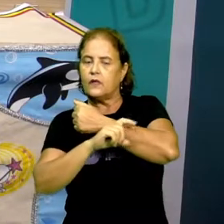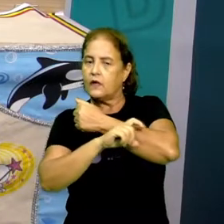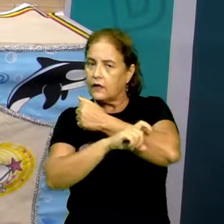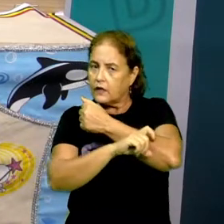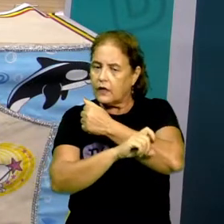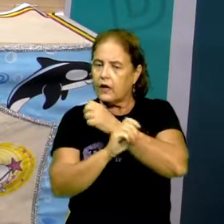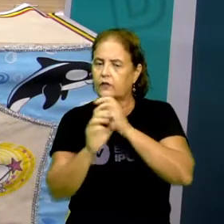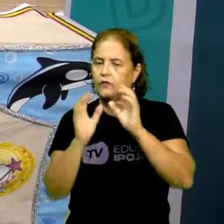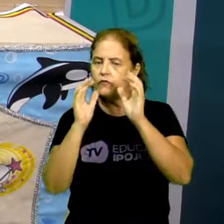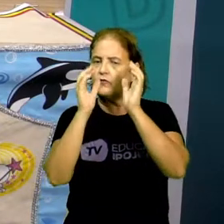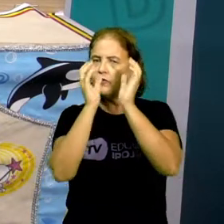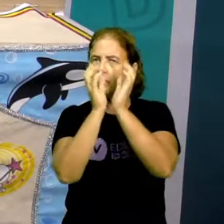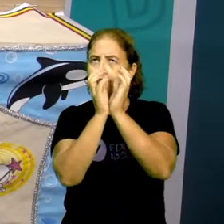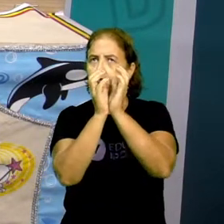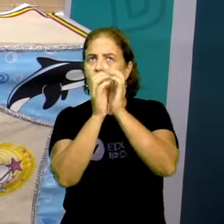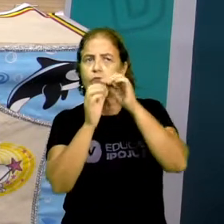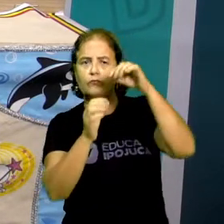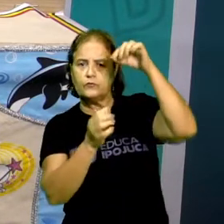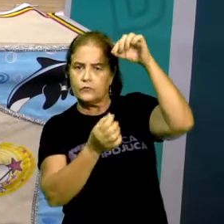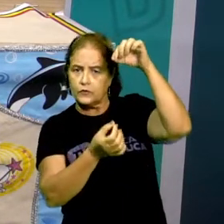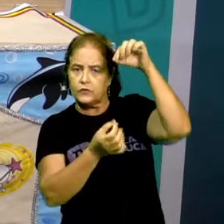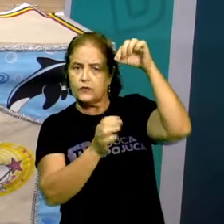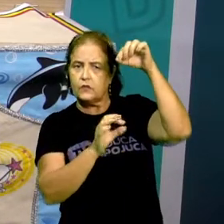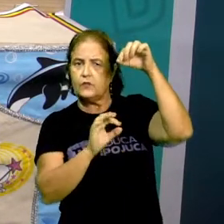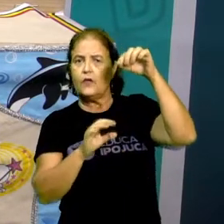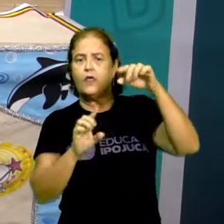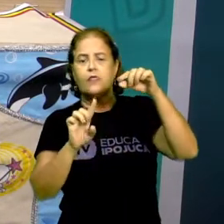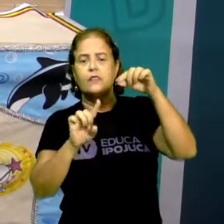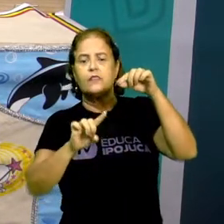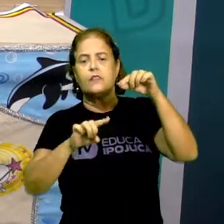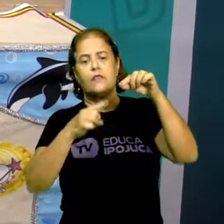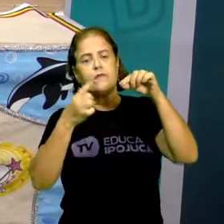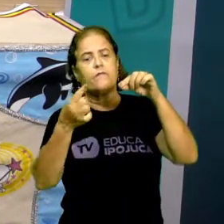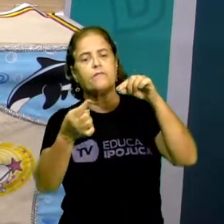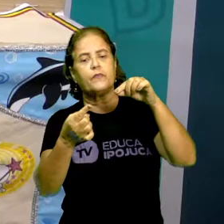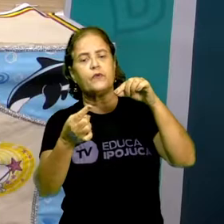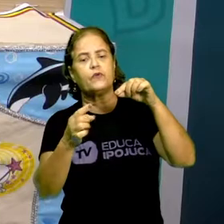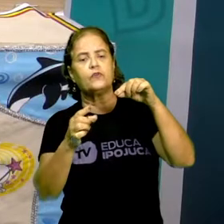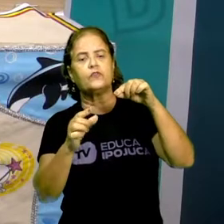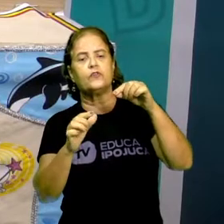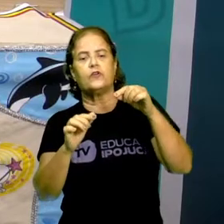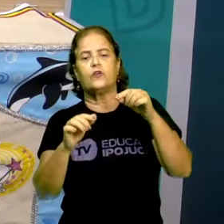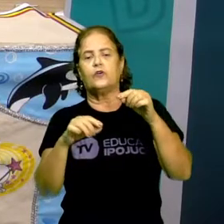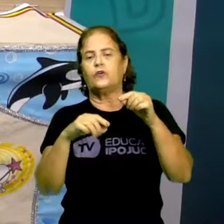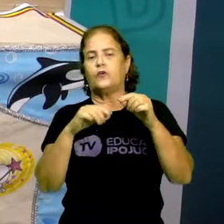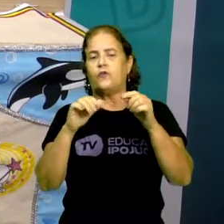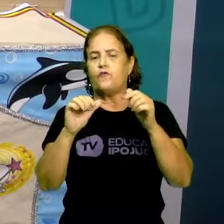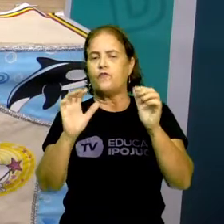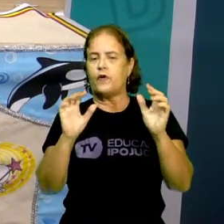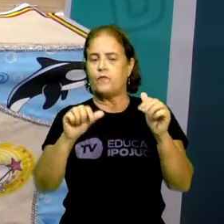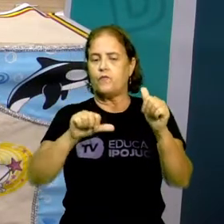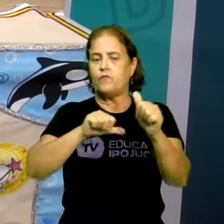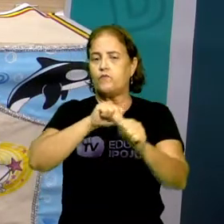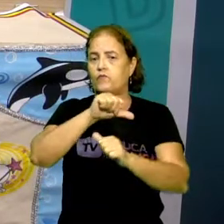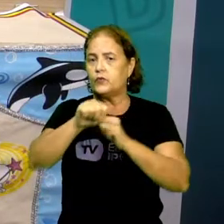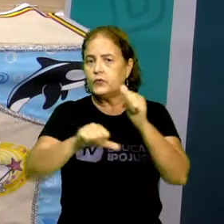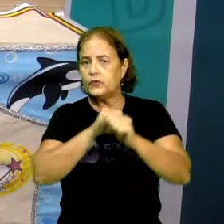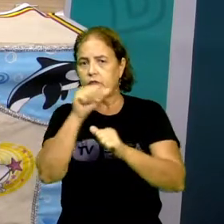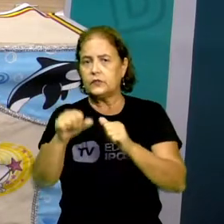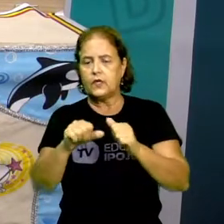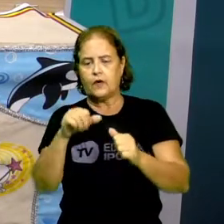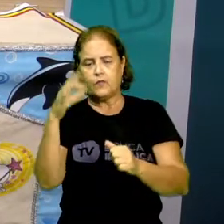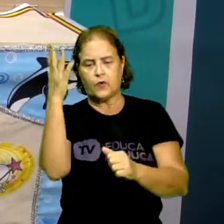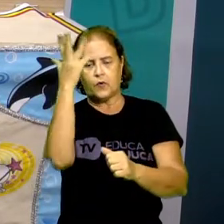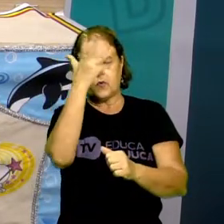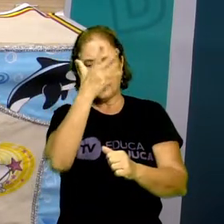casulo penduradinha, como tia Lê contou na história, e vai se transformar em uma linda borboleta.